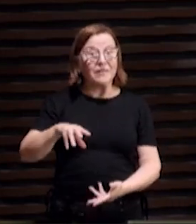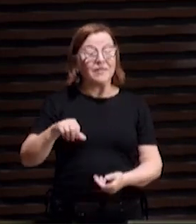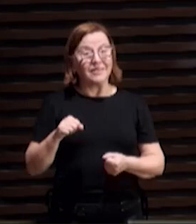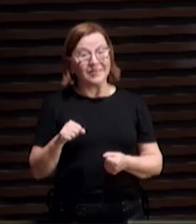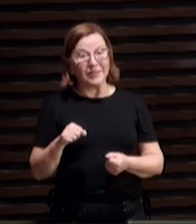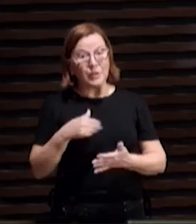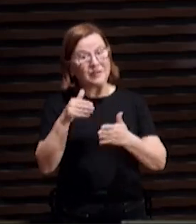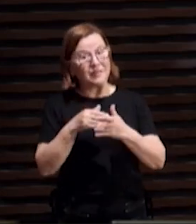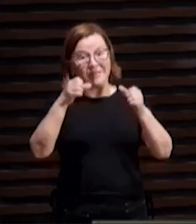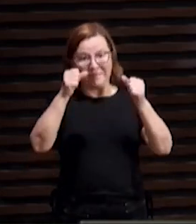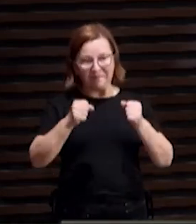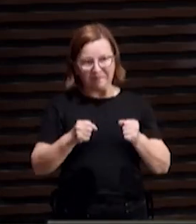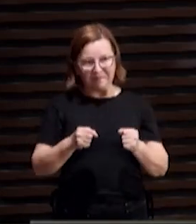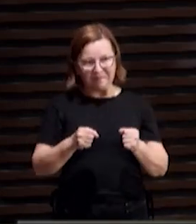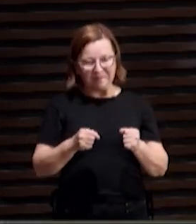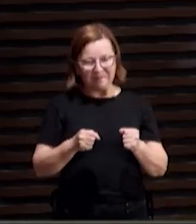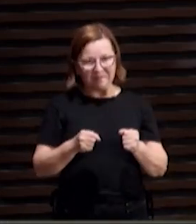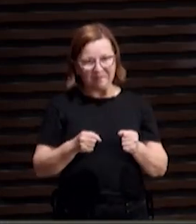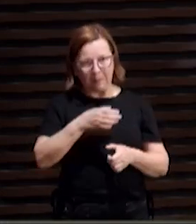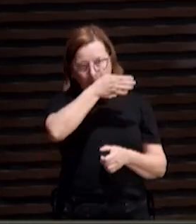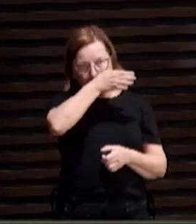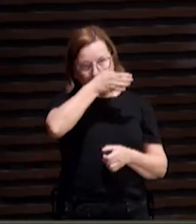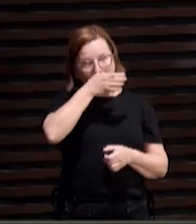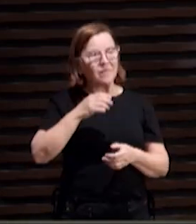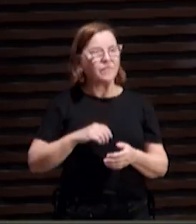o Todo-Poderoso,